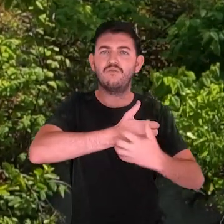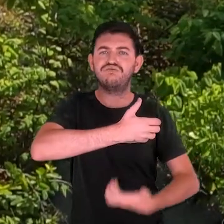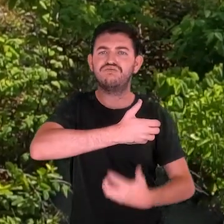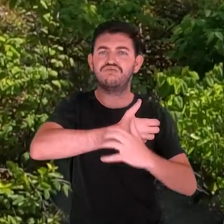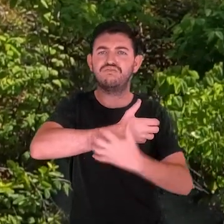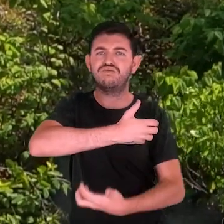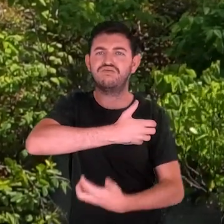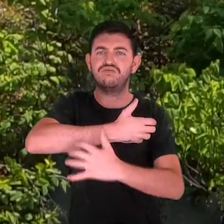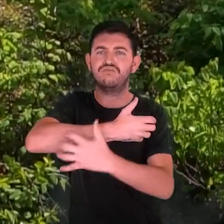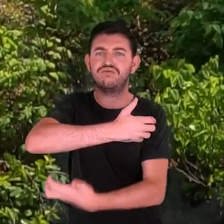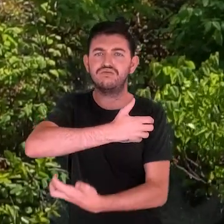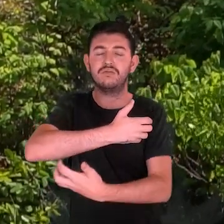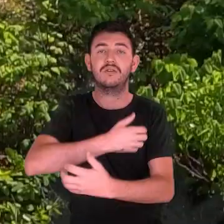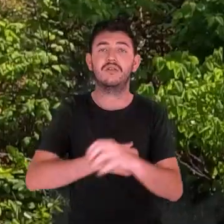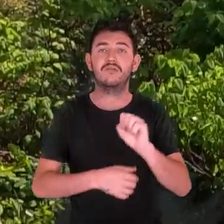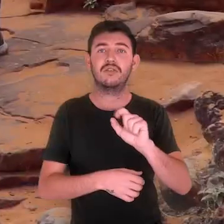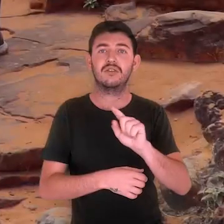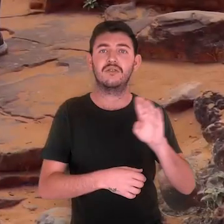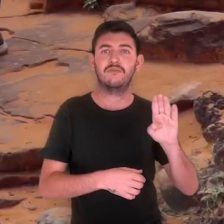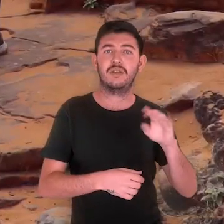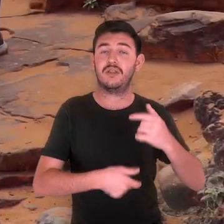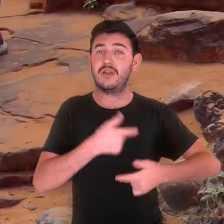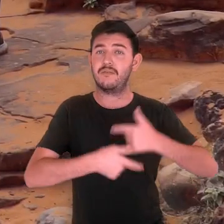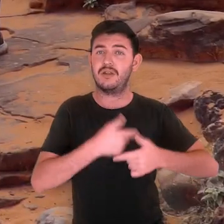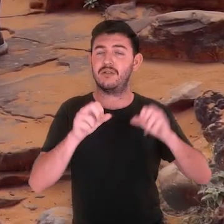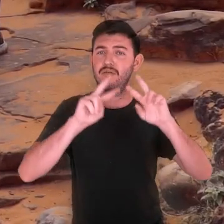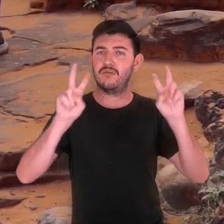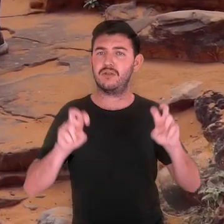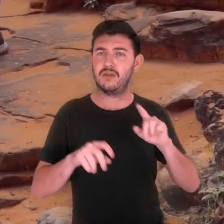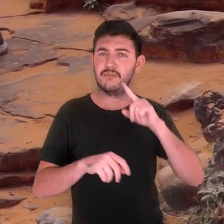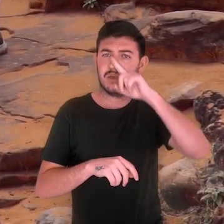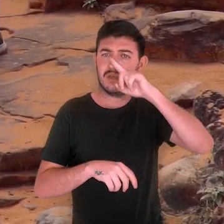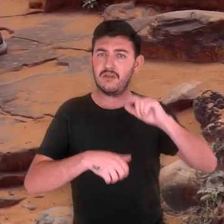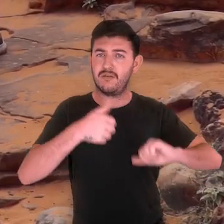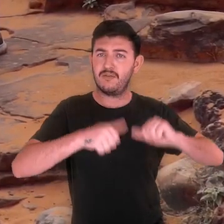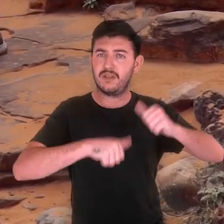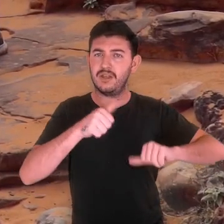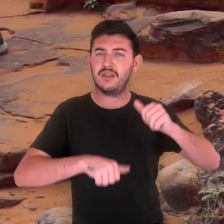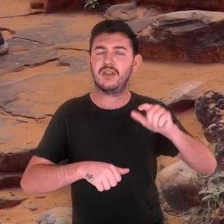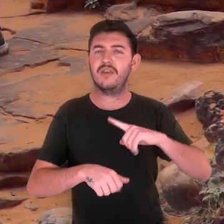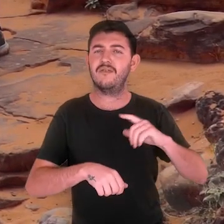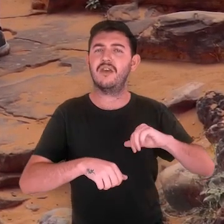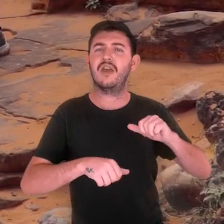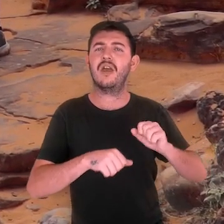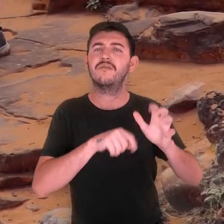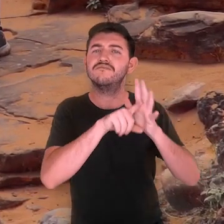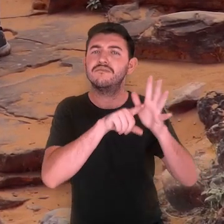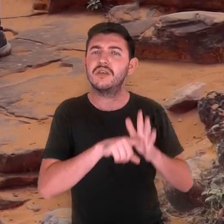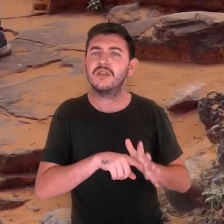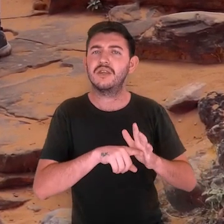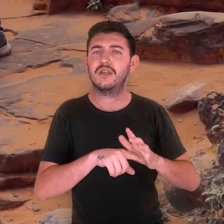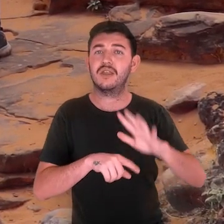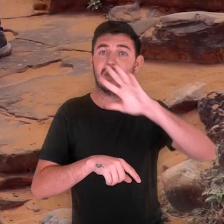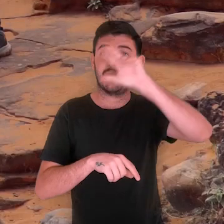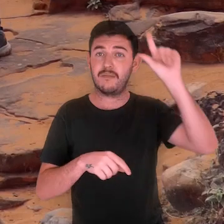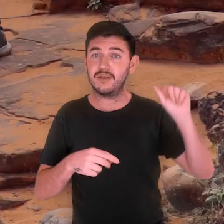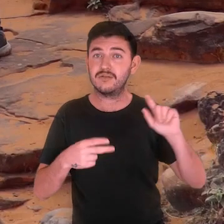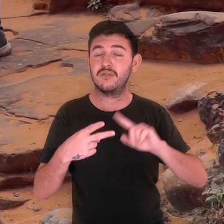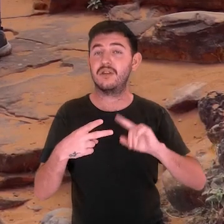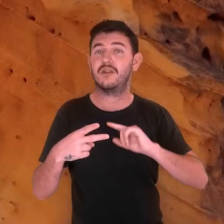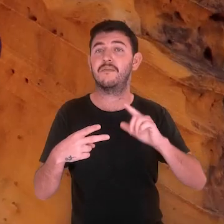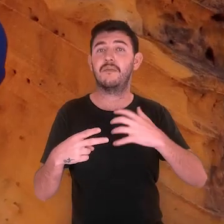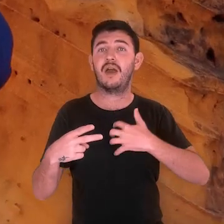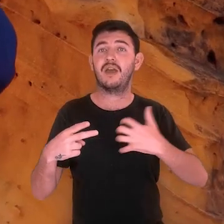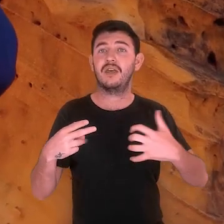vem realizando esses estudos de avaliação de riscos. Já foram feitas análises em estados como